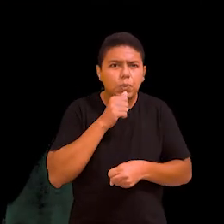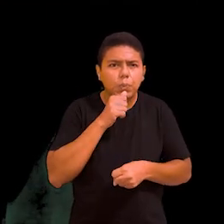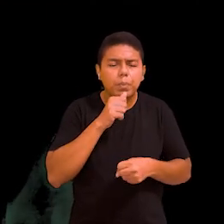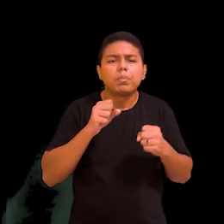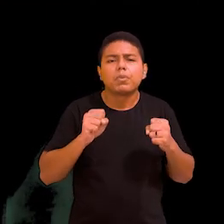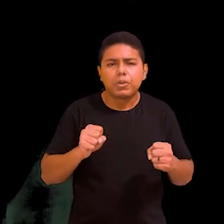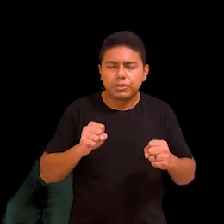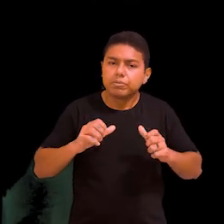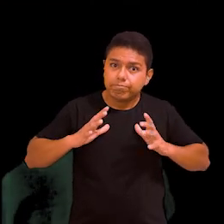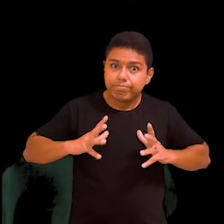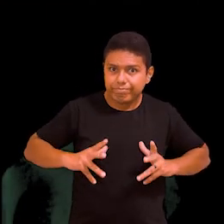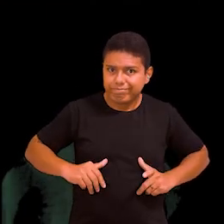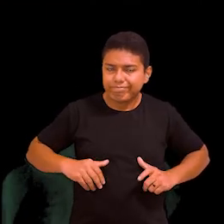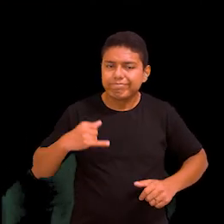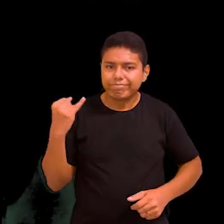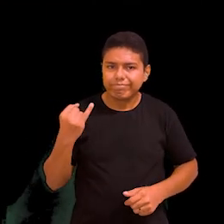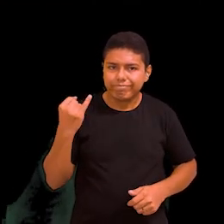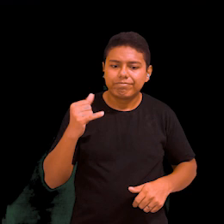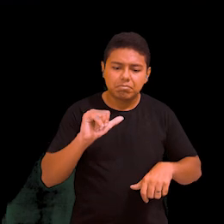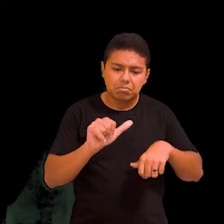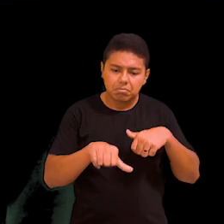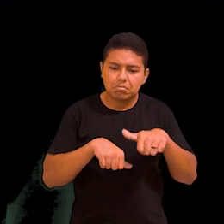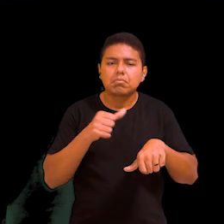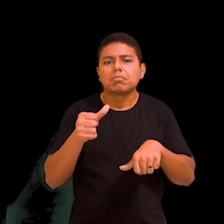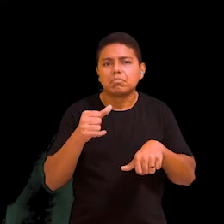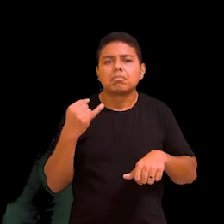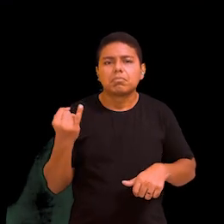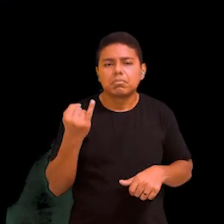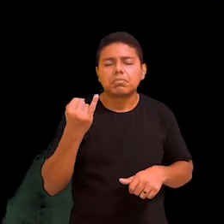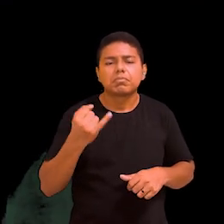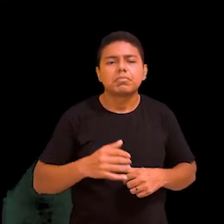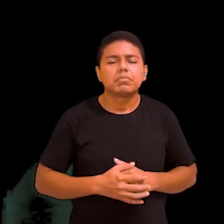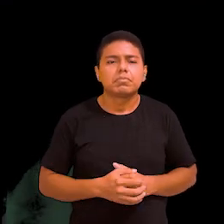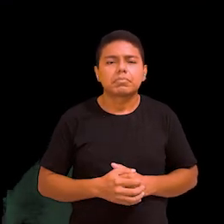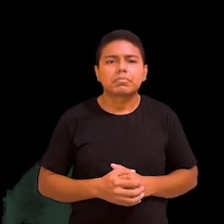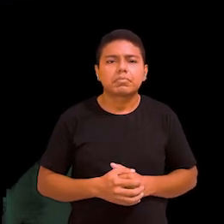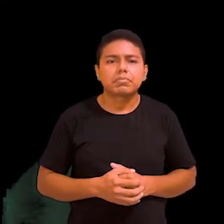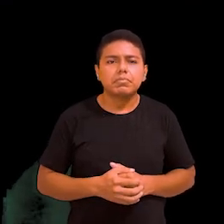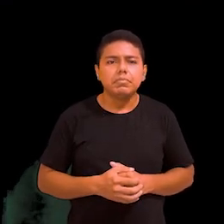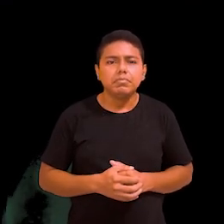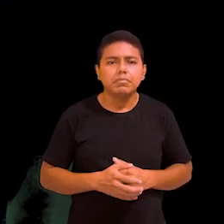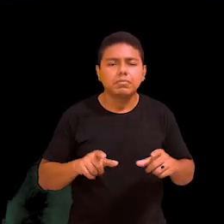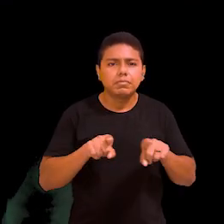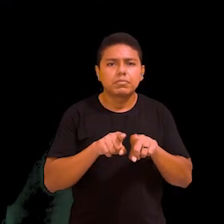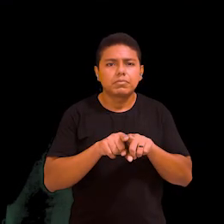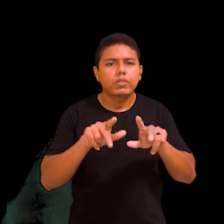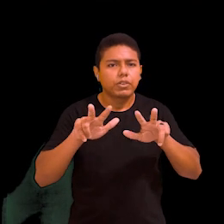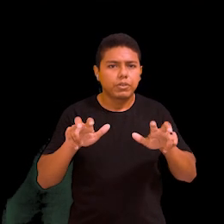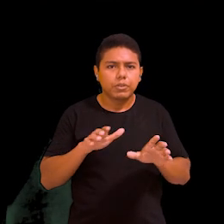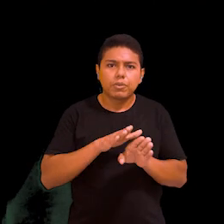esteja completamente cheio, mas por questão de higiene, para minimizar os riscos de infecção.